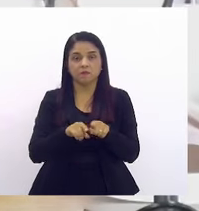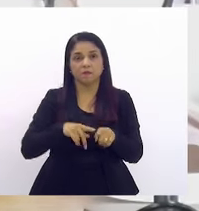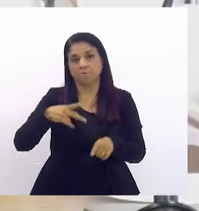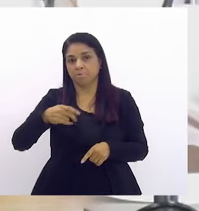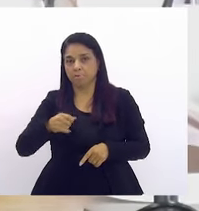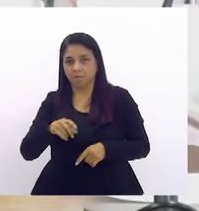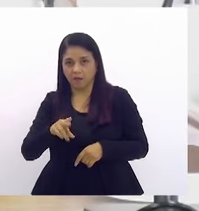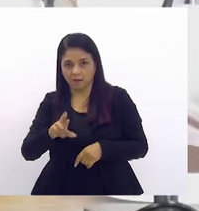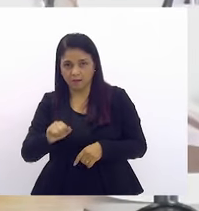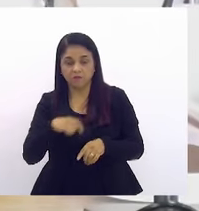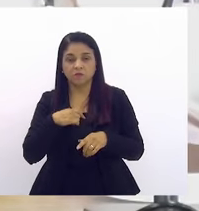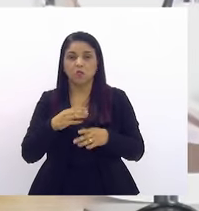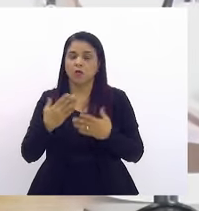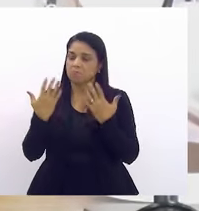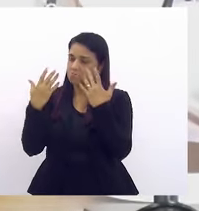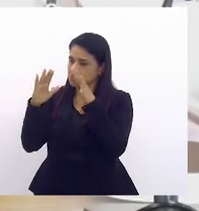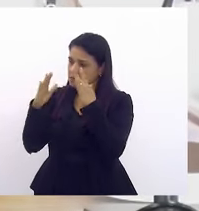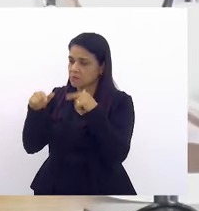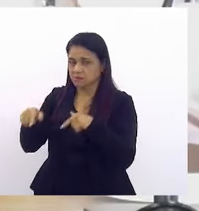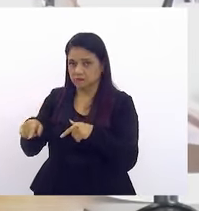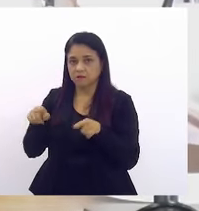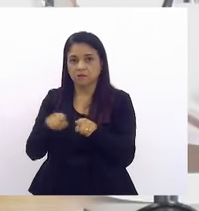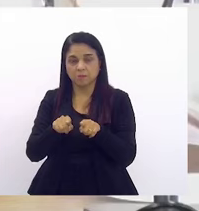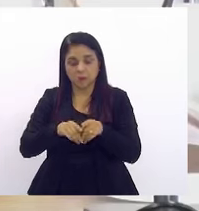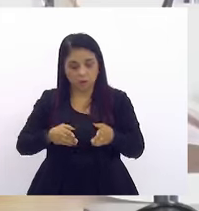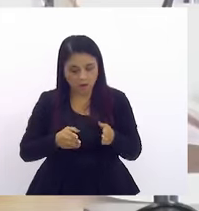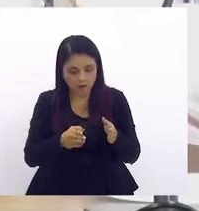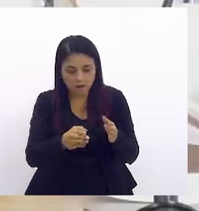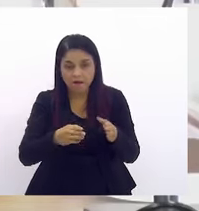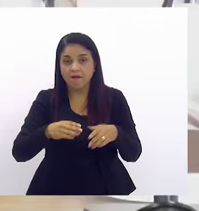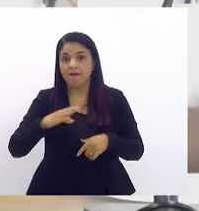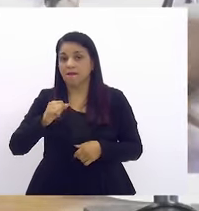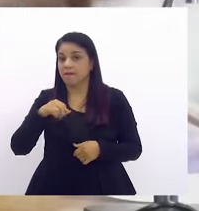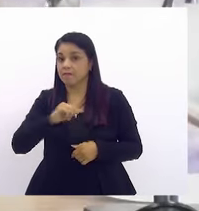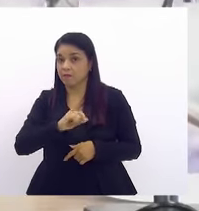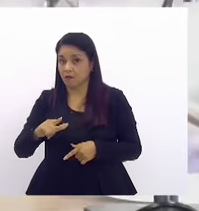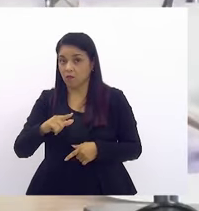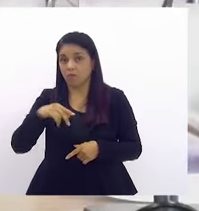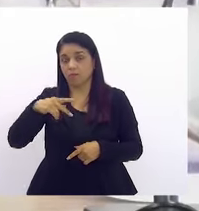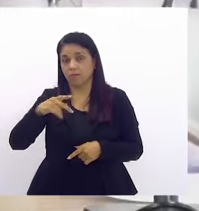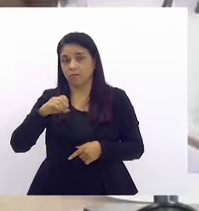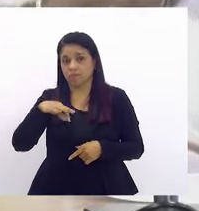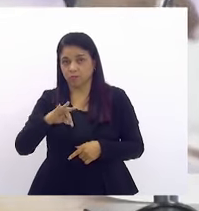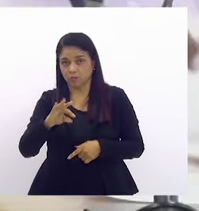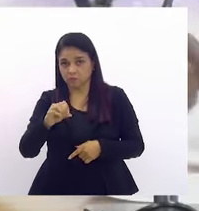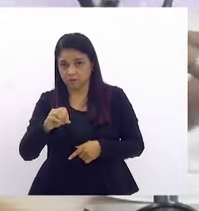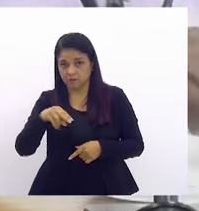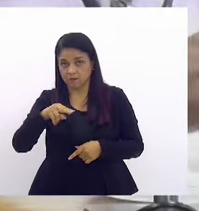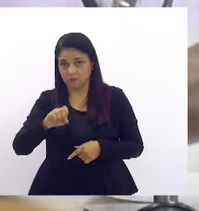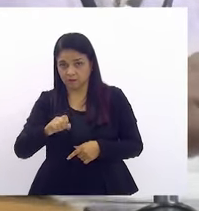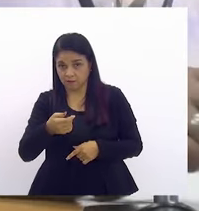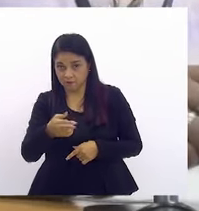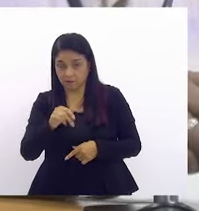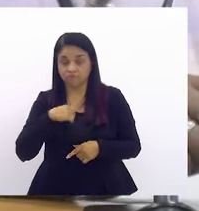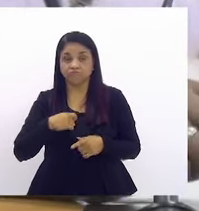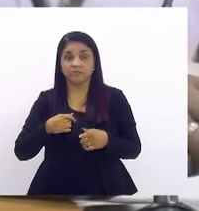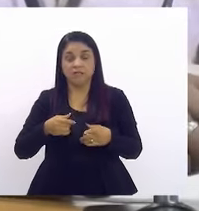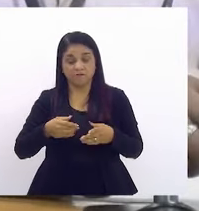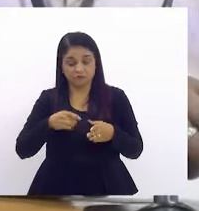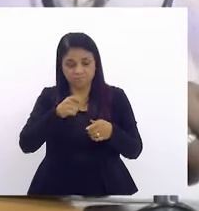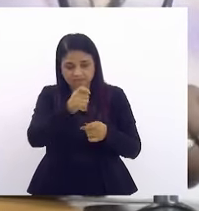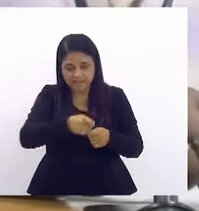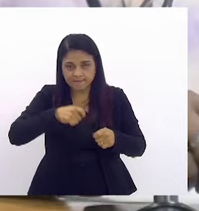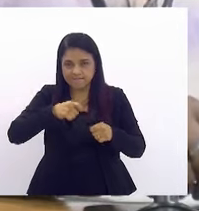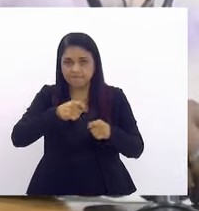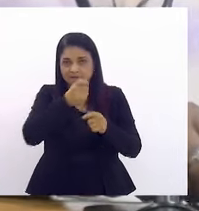aqui a Sanemar e o canal de Ponta Negra, que é um canal que foi criado, né? Não é um canal que existia da natureza, aquilo ali foi